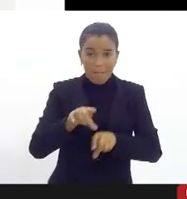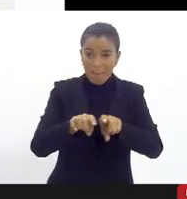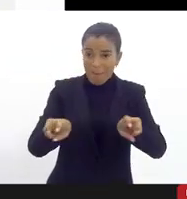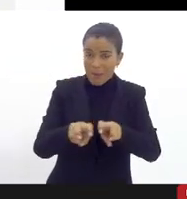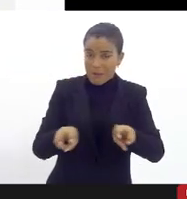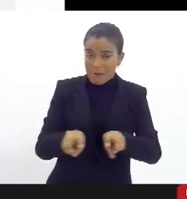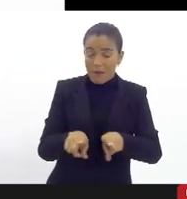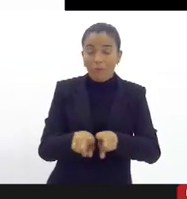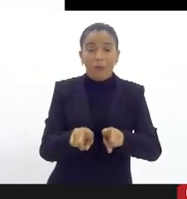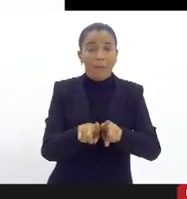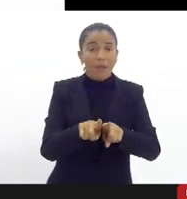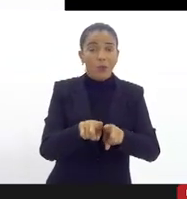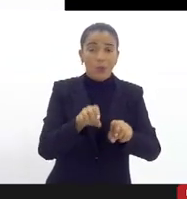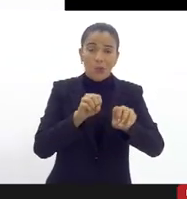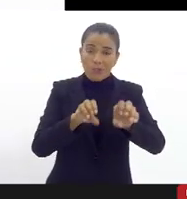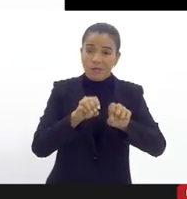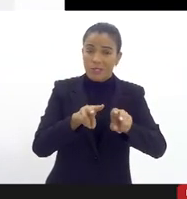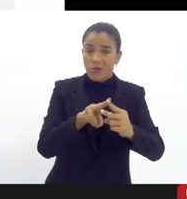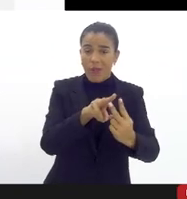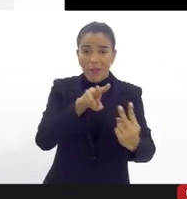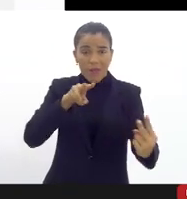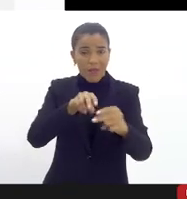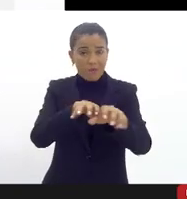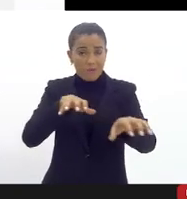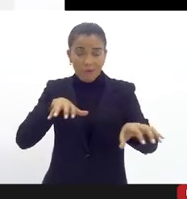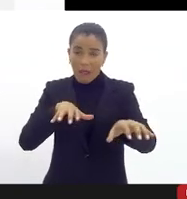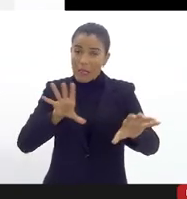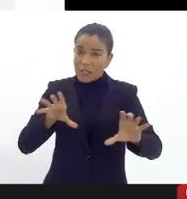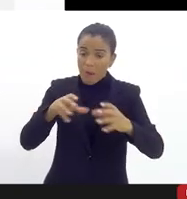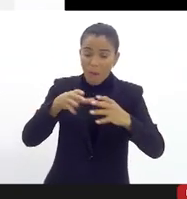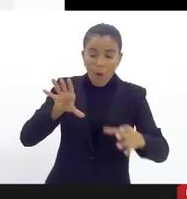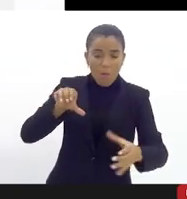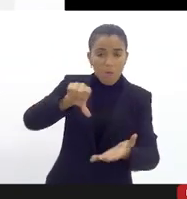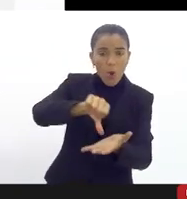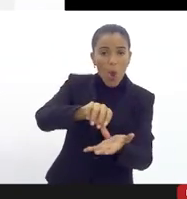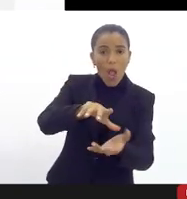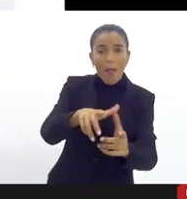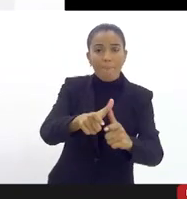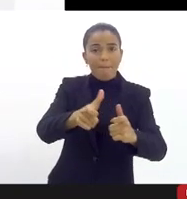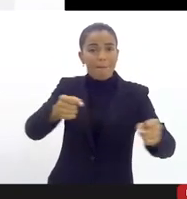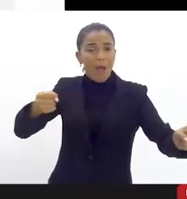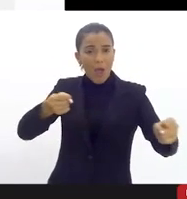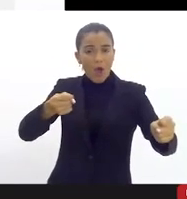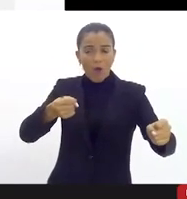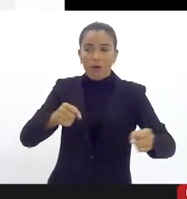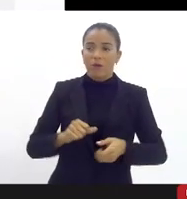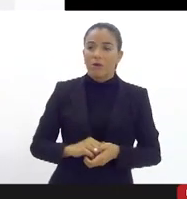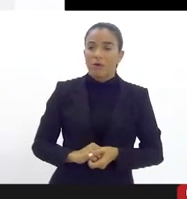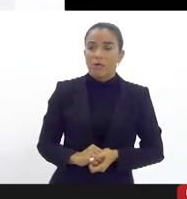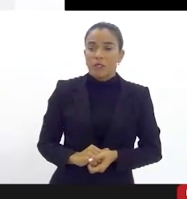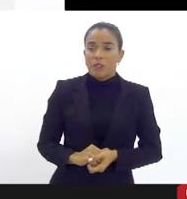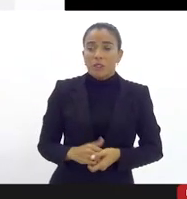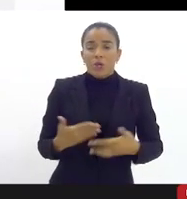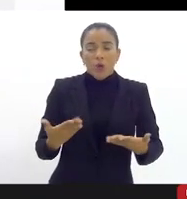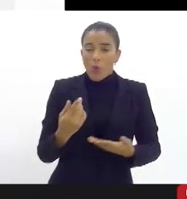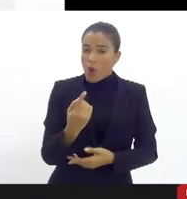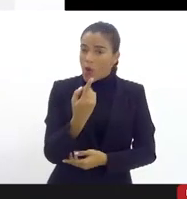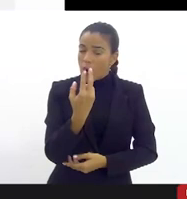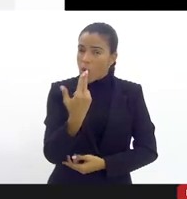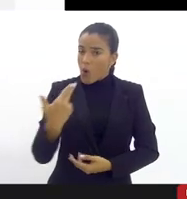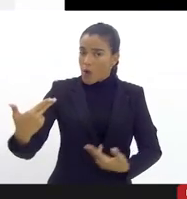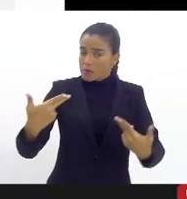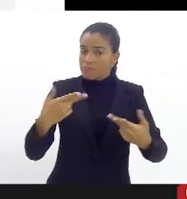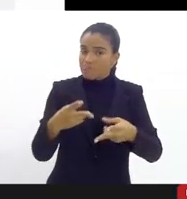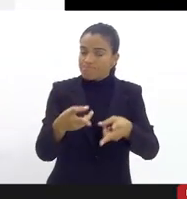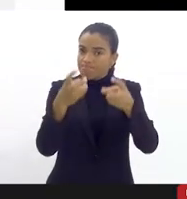no ensino à distância essa concentração é ainda maior e uma coisa que chama atenção